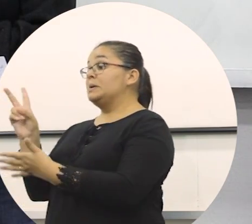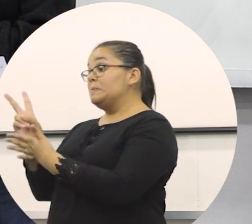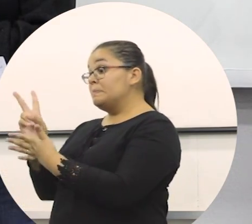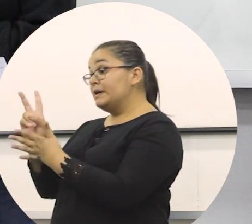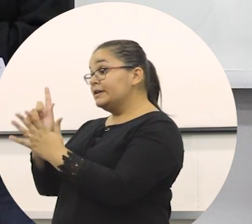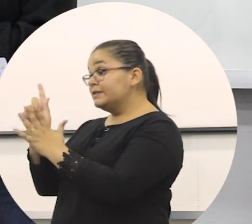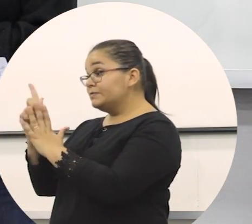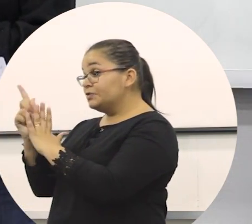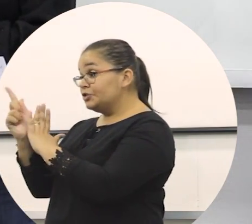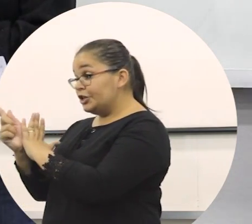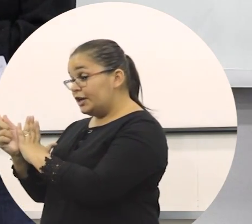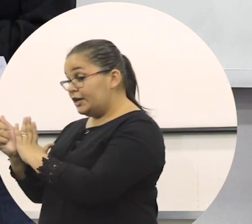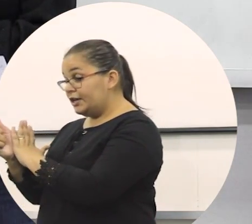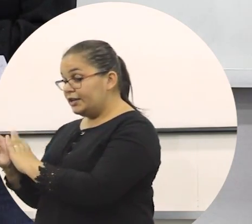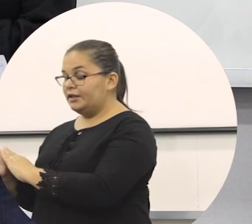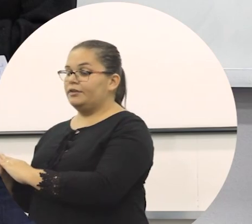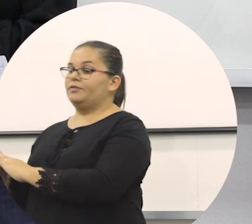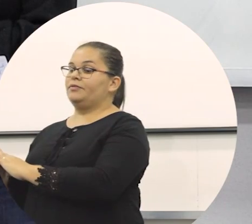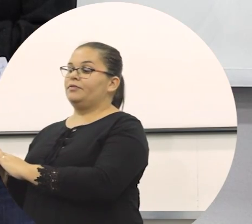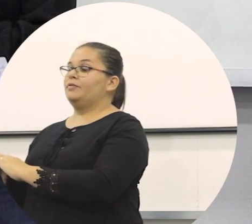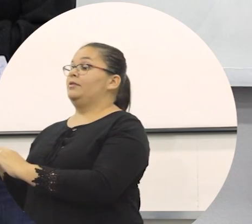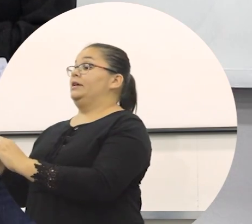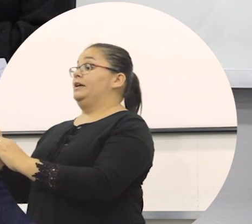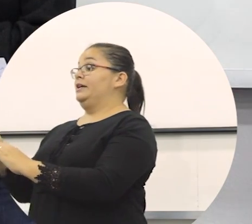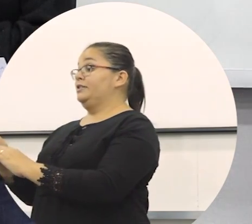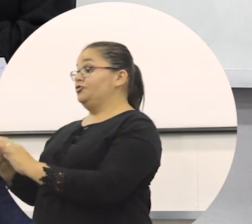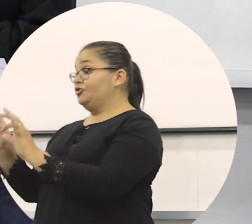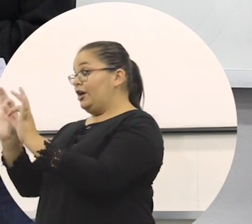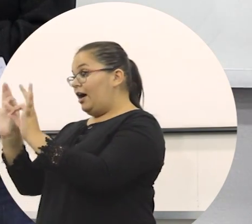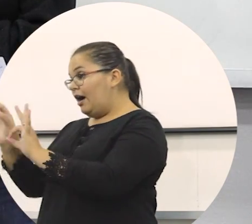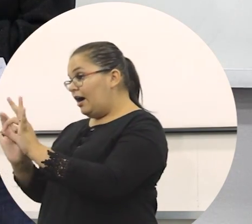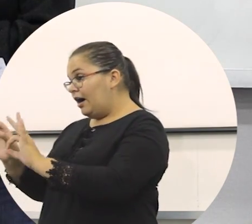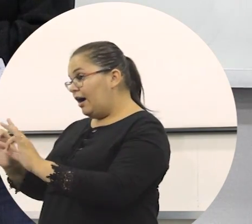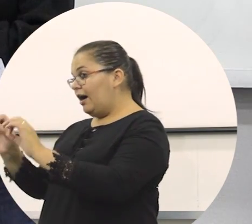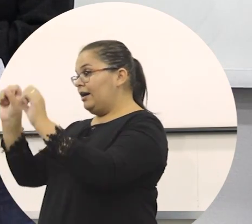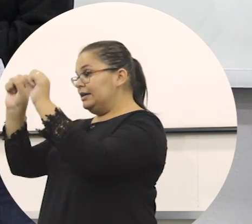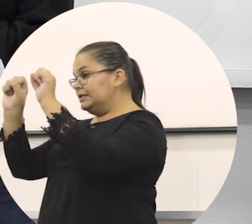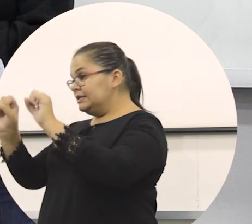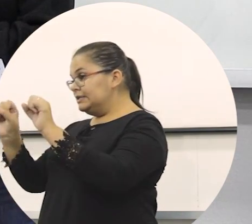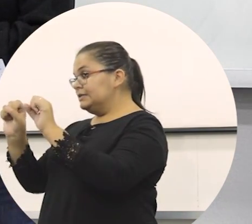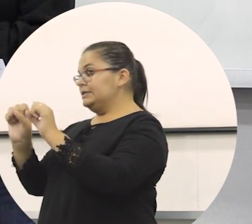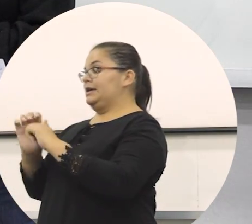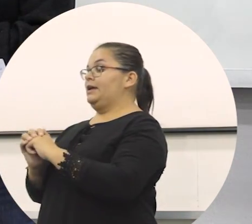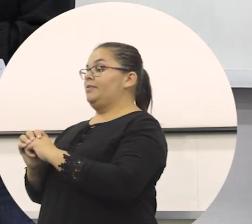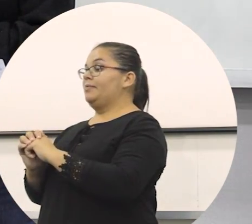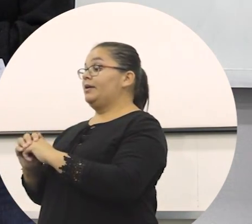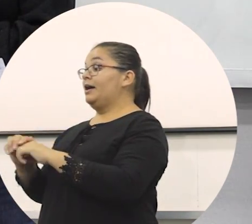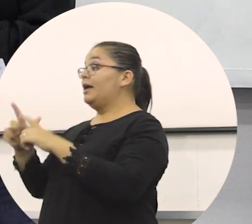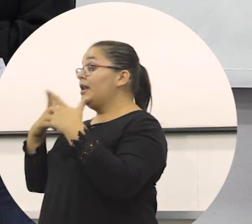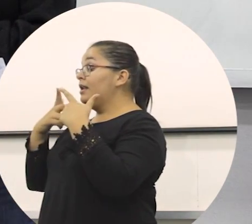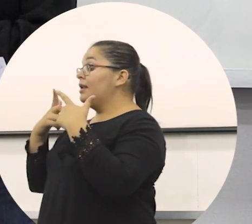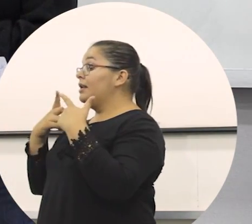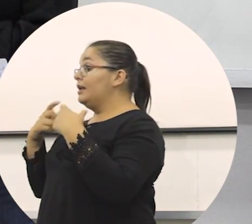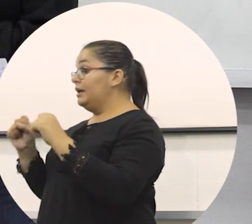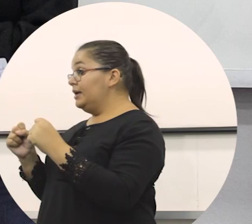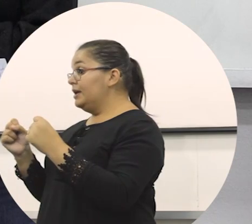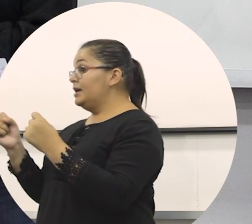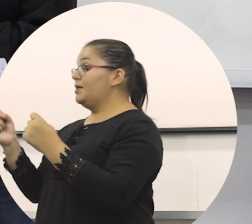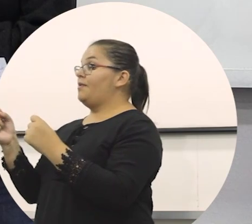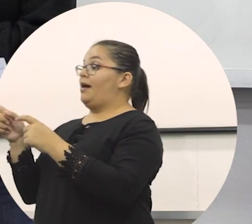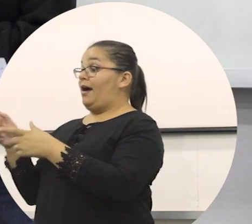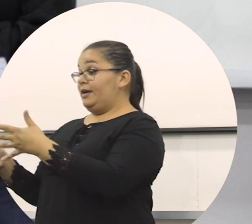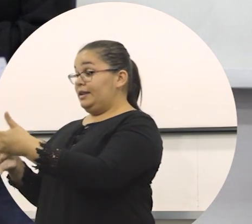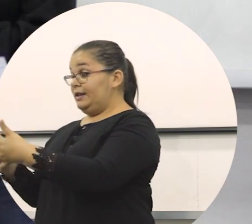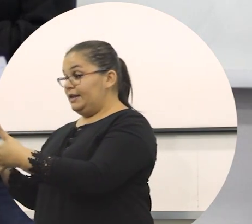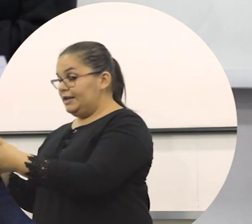gênero, e aí depois eu sistematizo tudo, a língua, de acordo com o mesmo gênero trabalhado aqui em